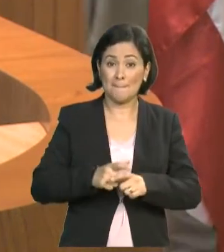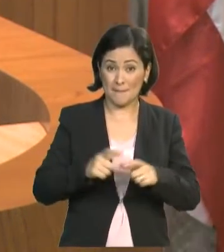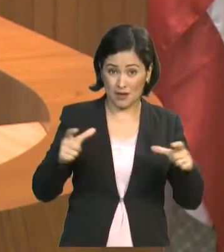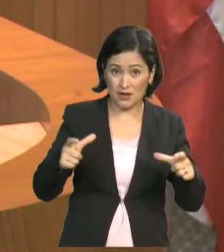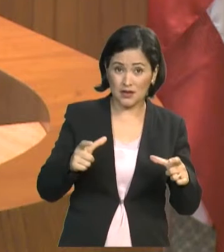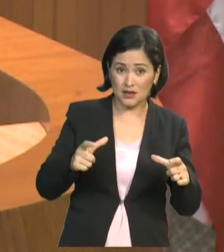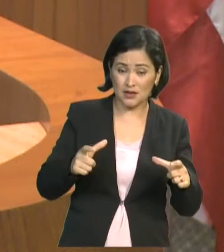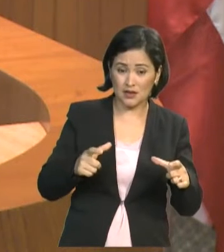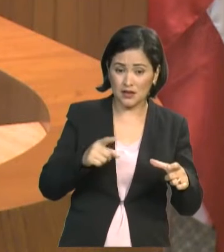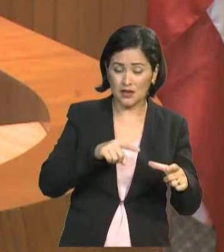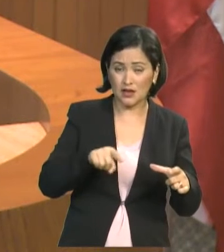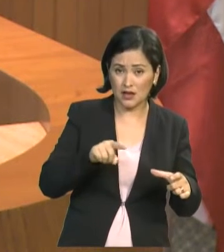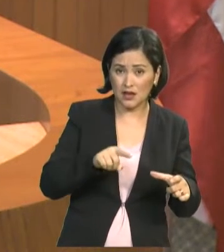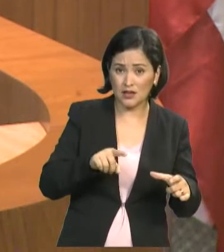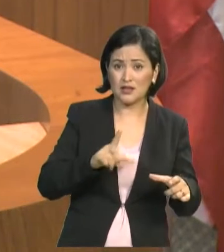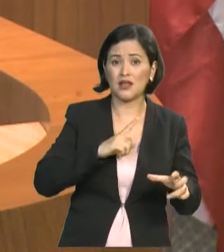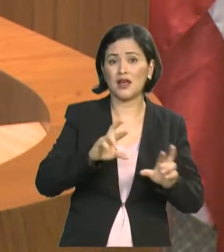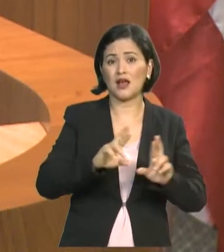drogas,